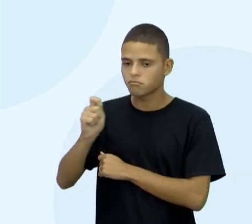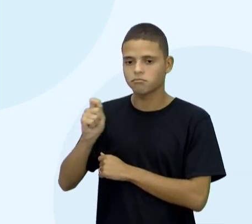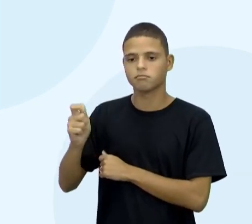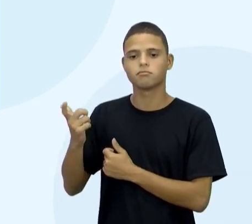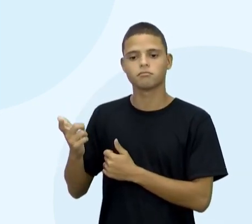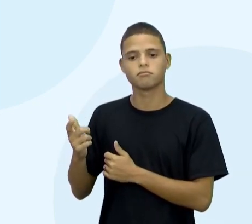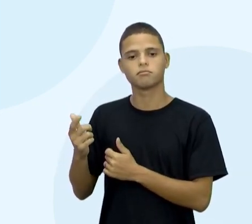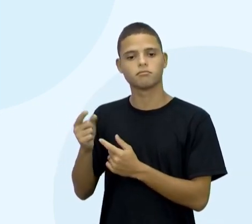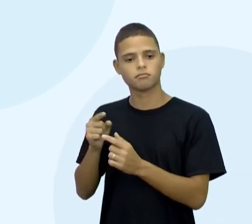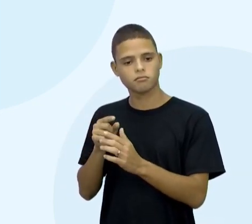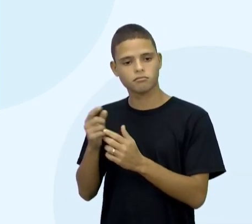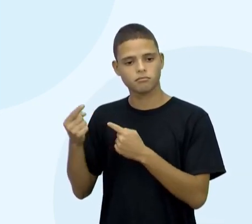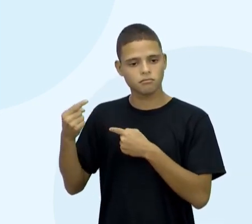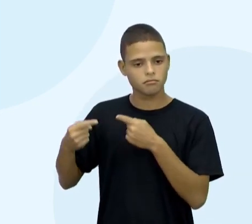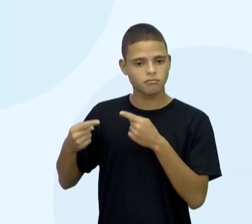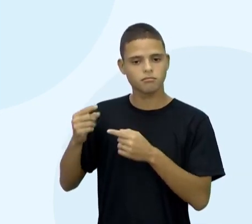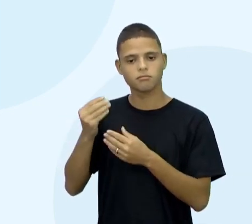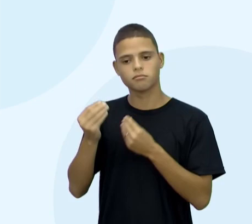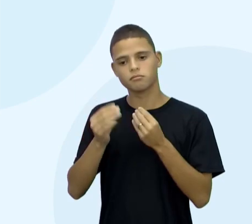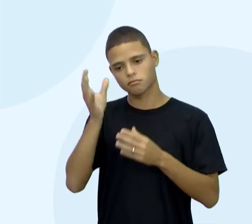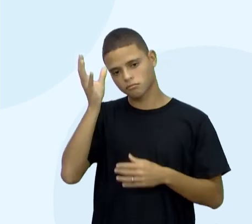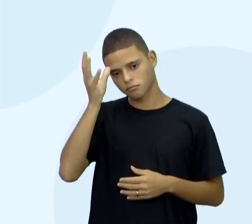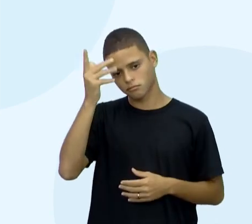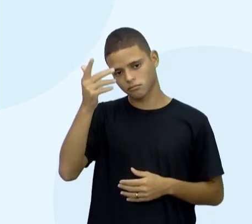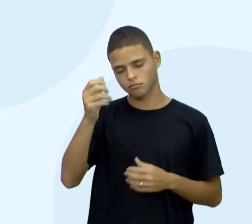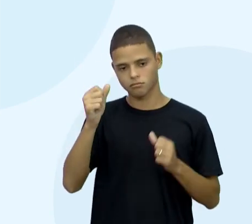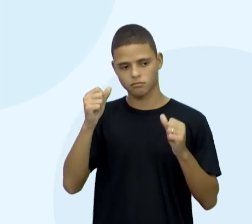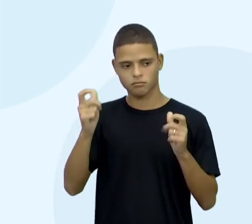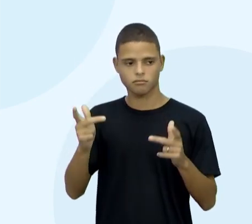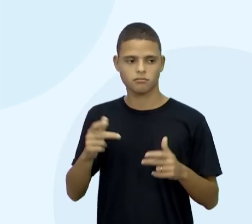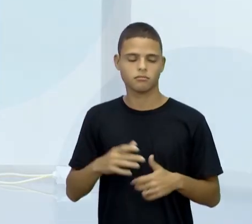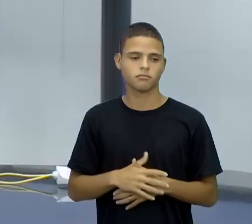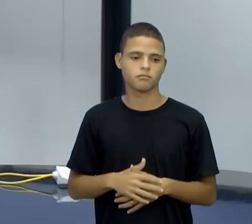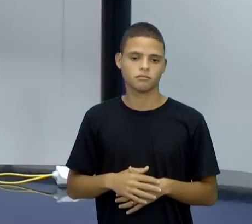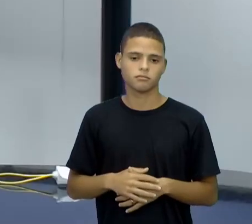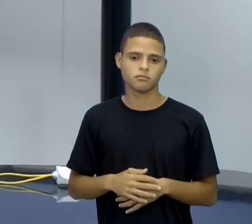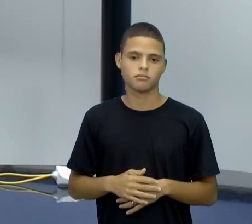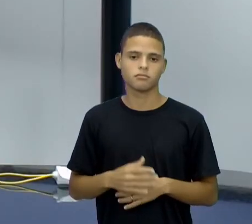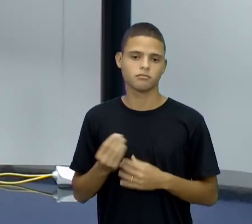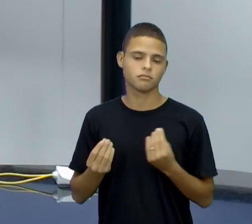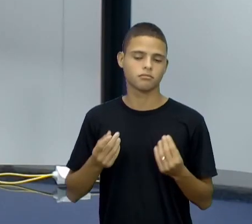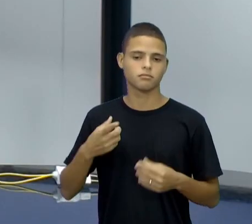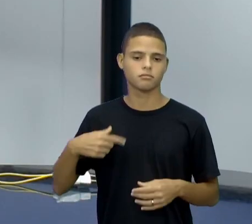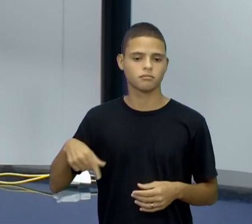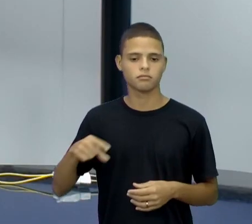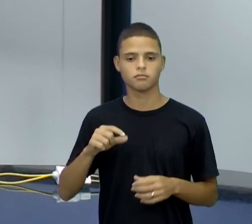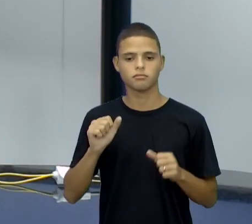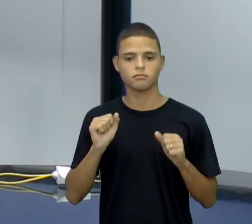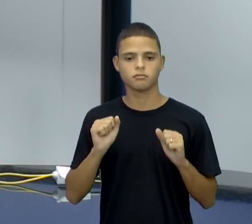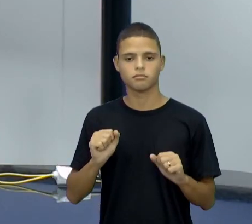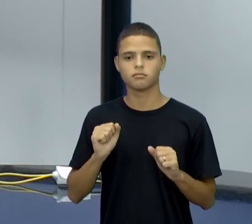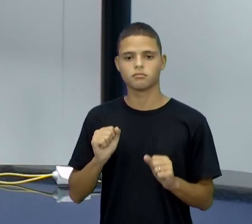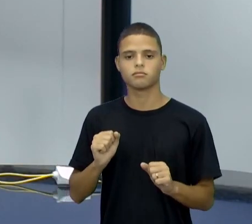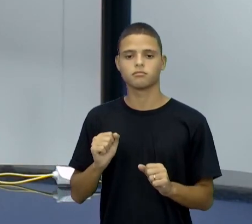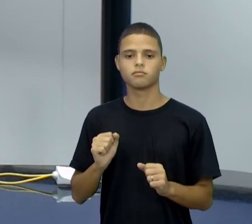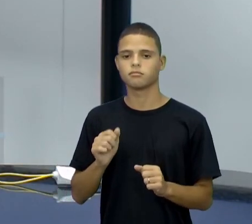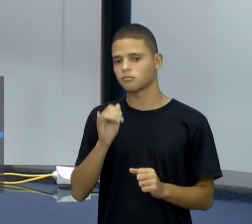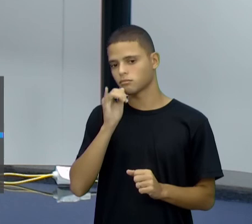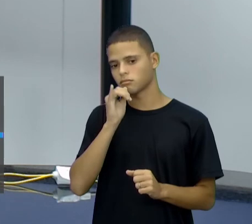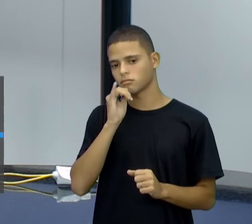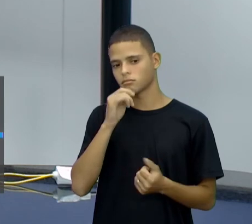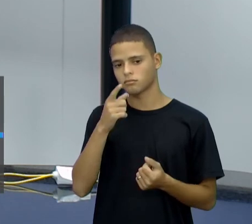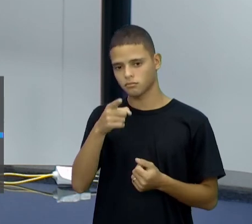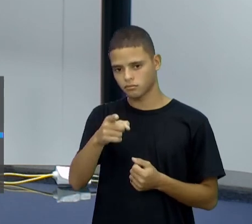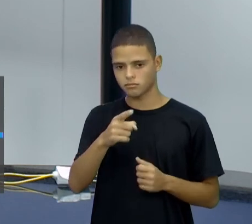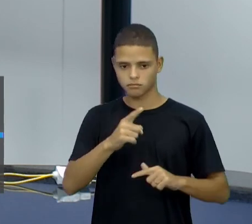para discutir uma solução para esse problema. Então, como que a gente faz para descobrir que os eletrodomésticos da casa